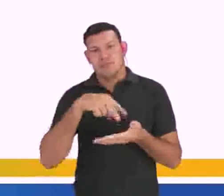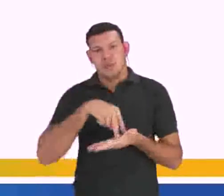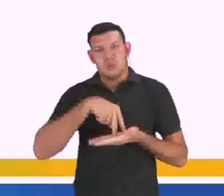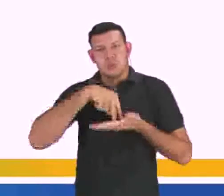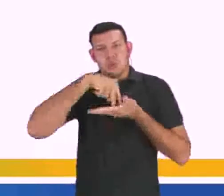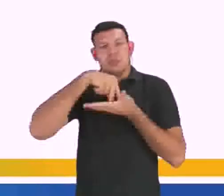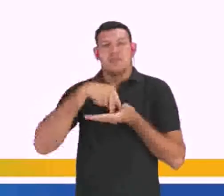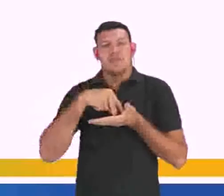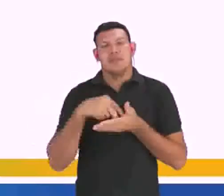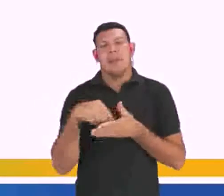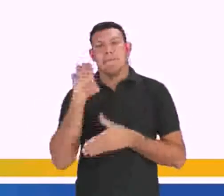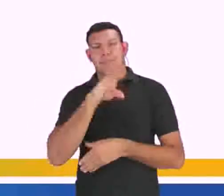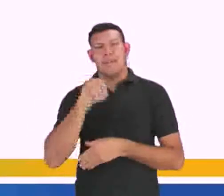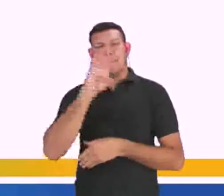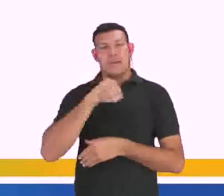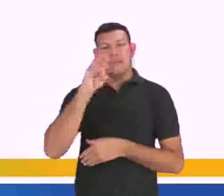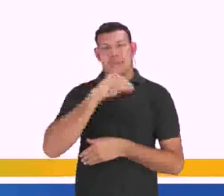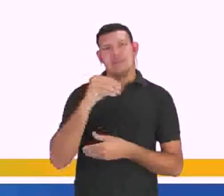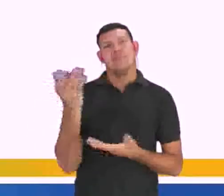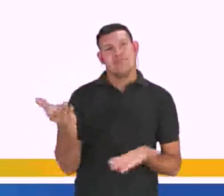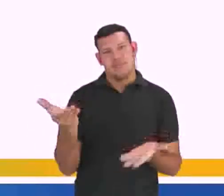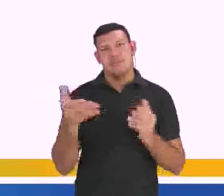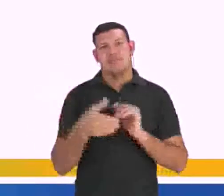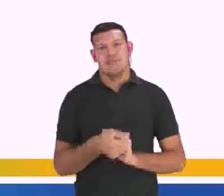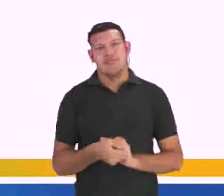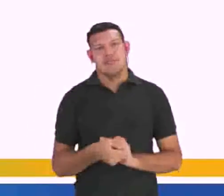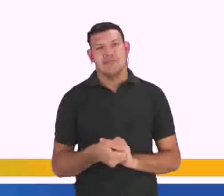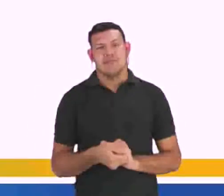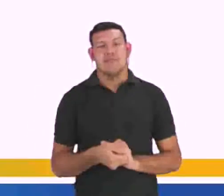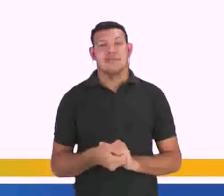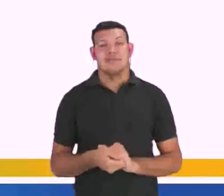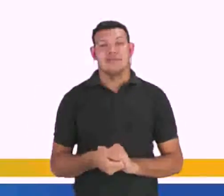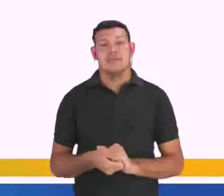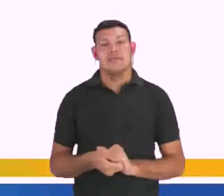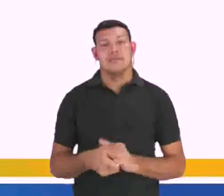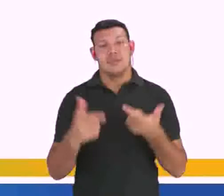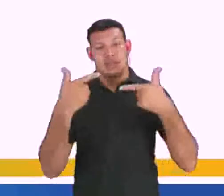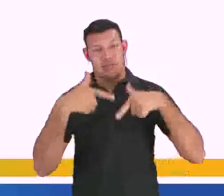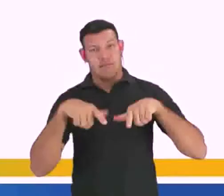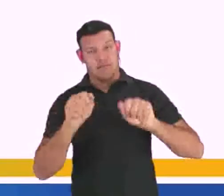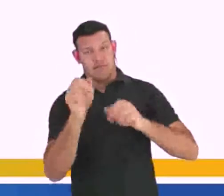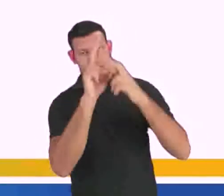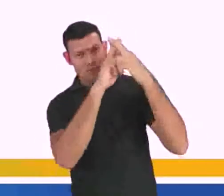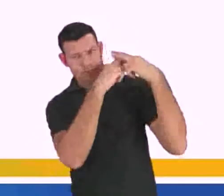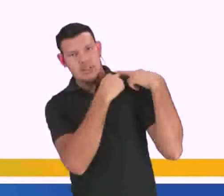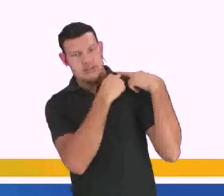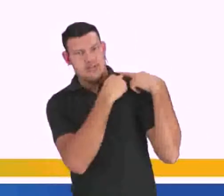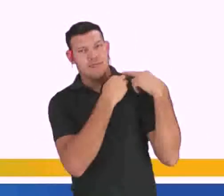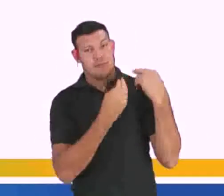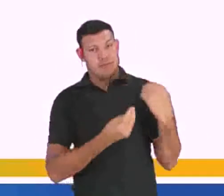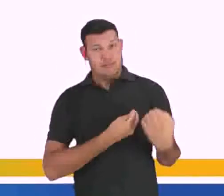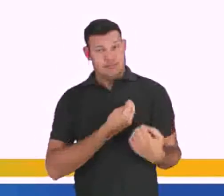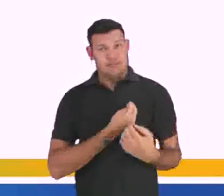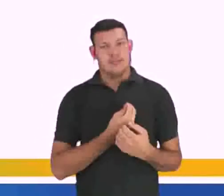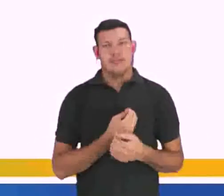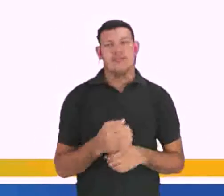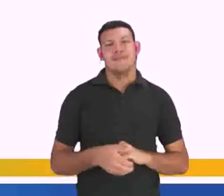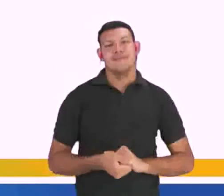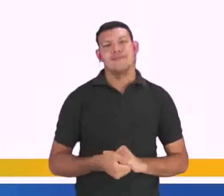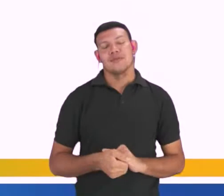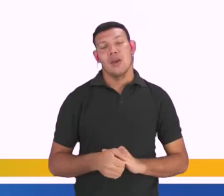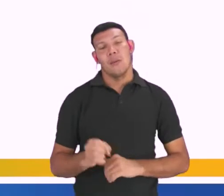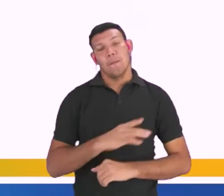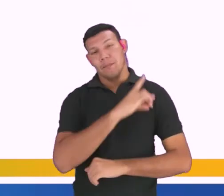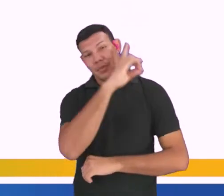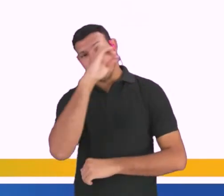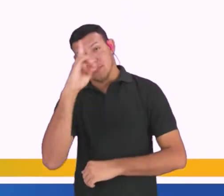mais despretensiosos momentos da fala, as funções da linguagem estão presentes. Ao desejar bom dia,